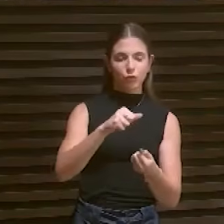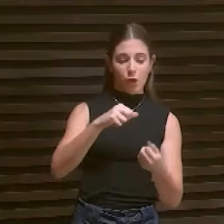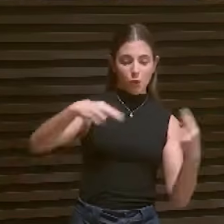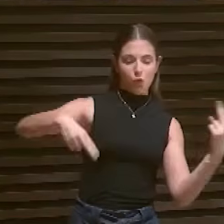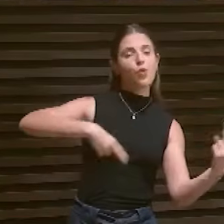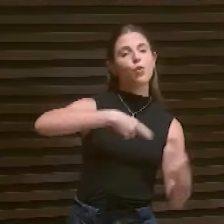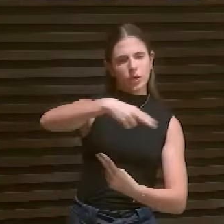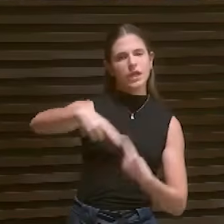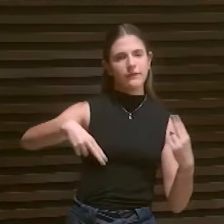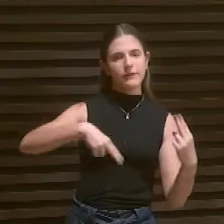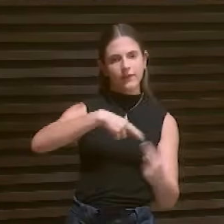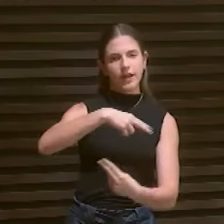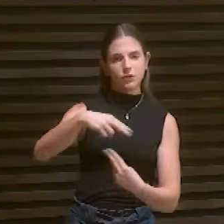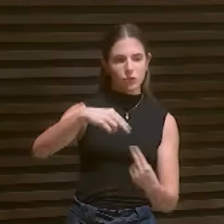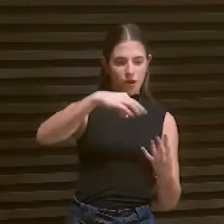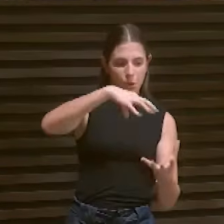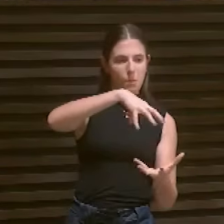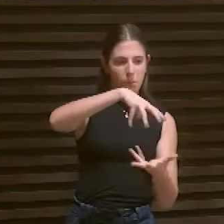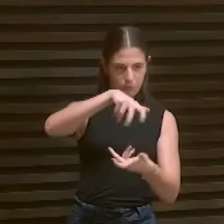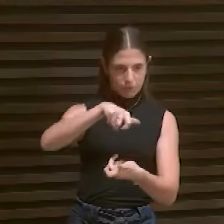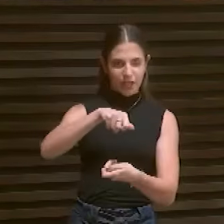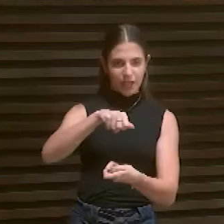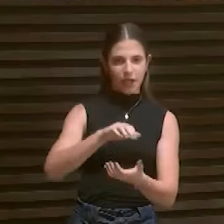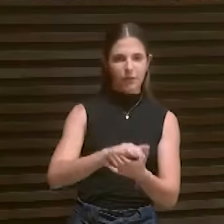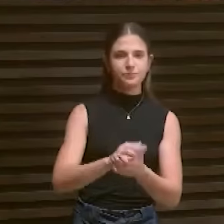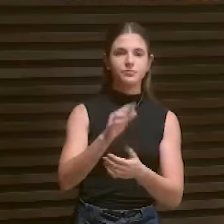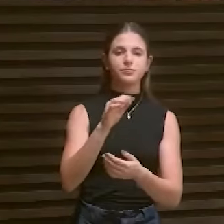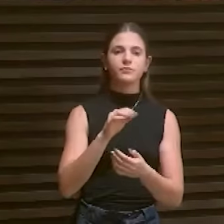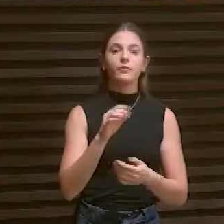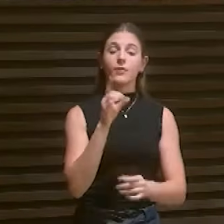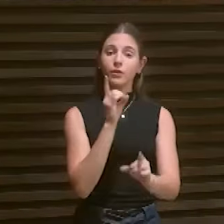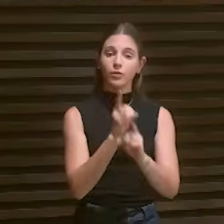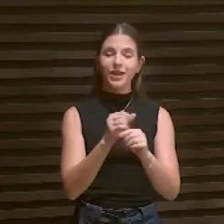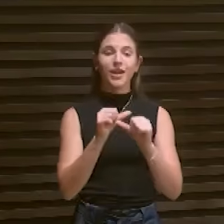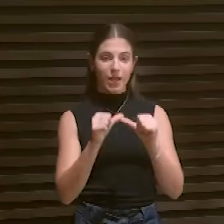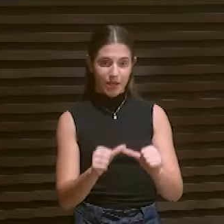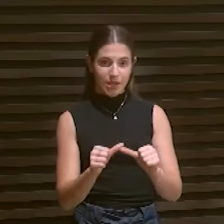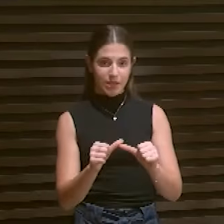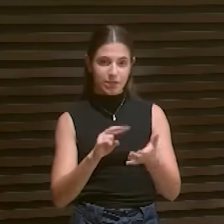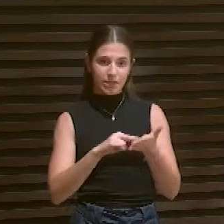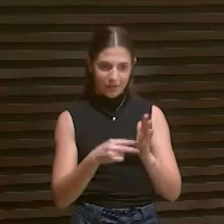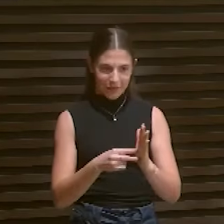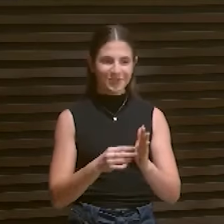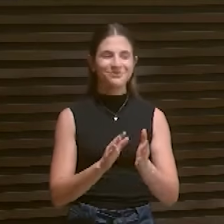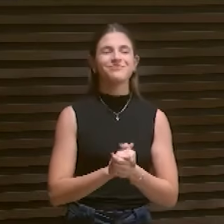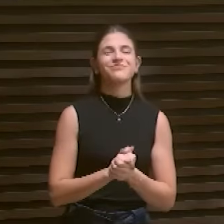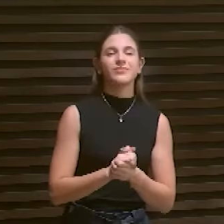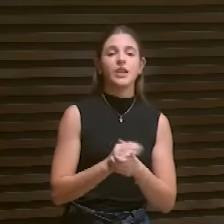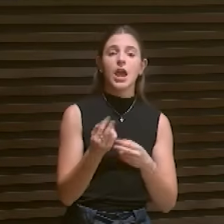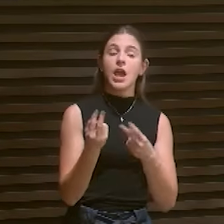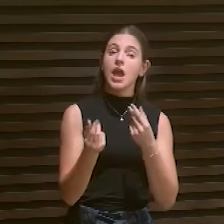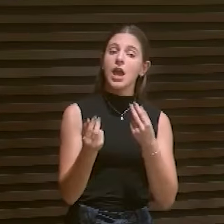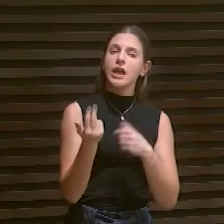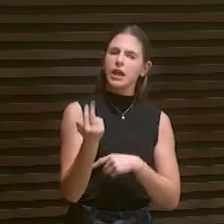com respeito ao planeta. Nós vamos encontrar essa menção, como se fosse o nosso